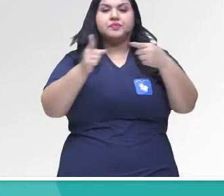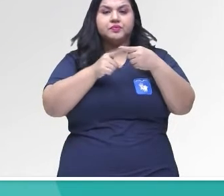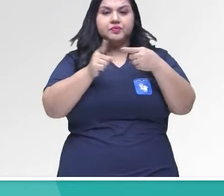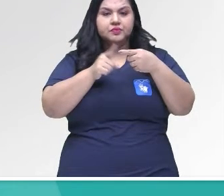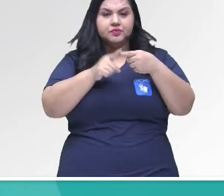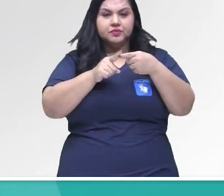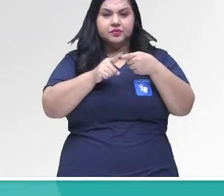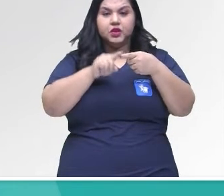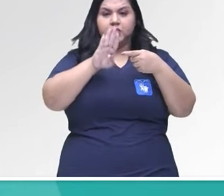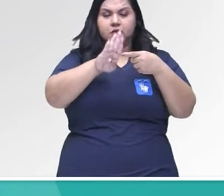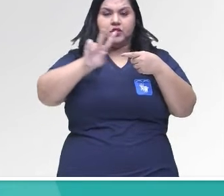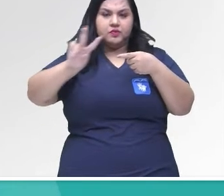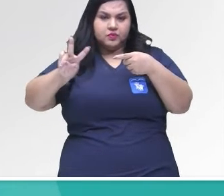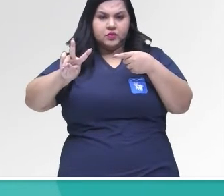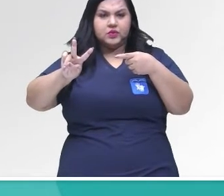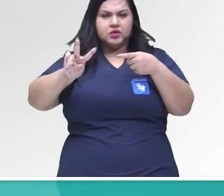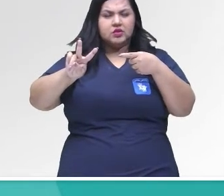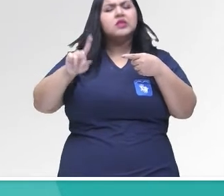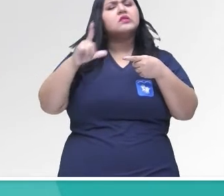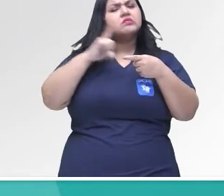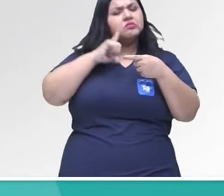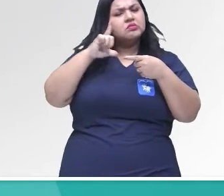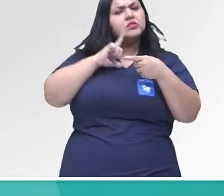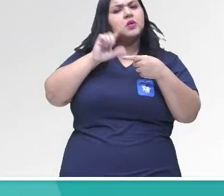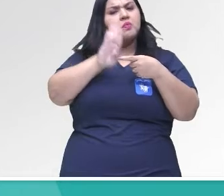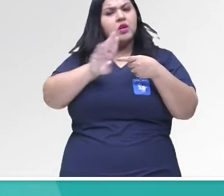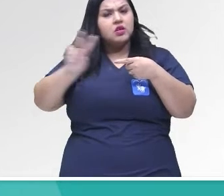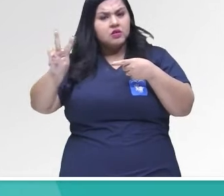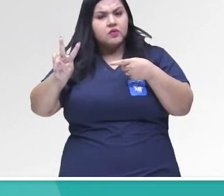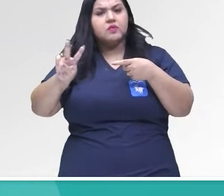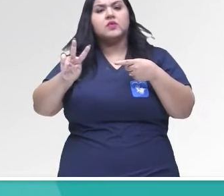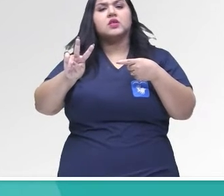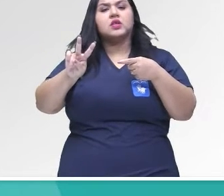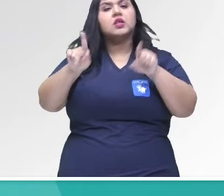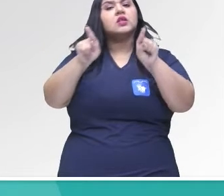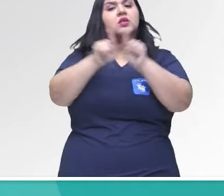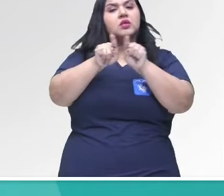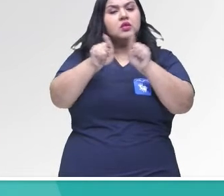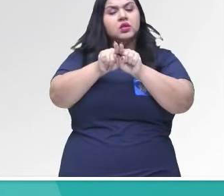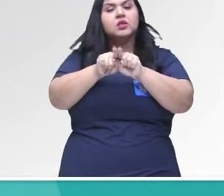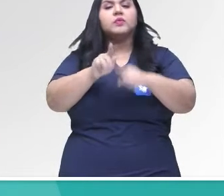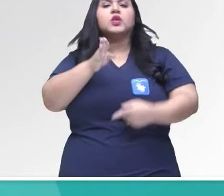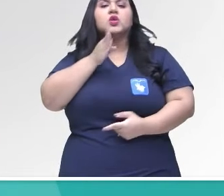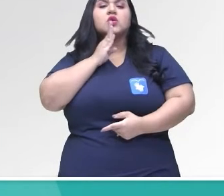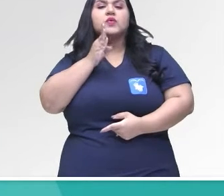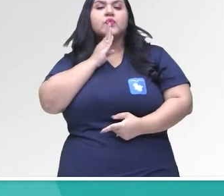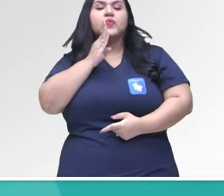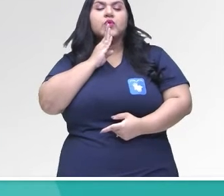baque virado, tá? Então, existe o maracatu de baque virado, também conhecido como